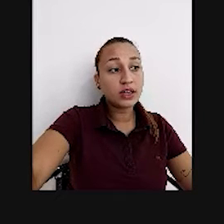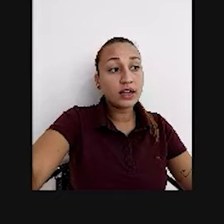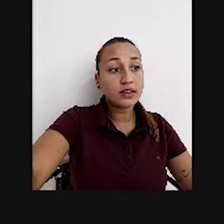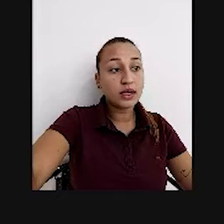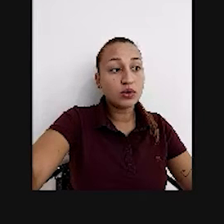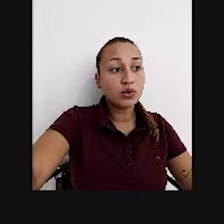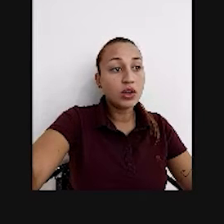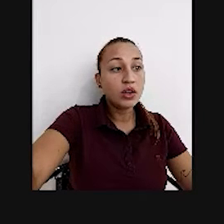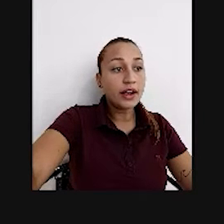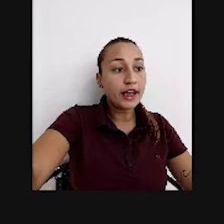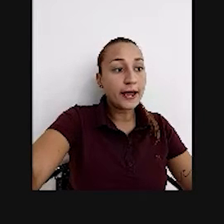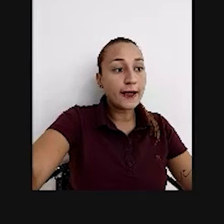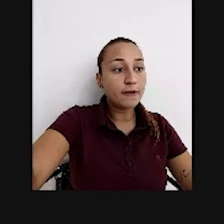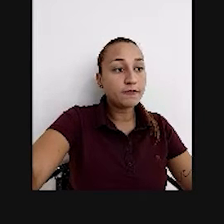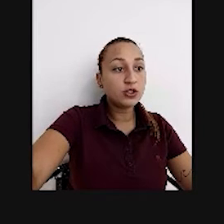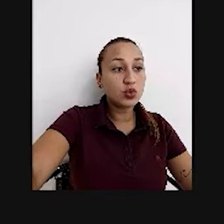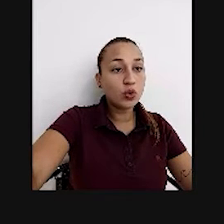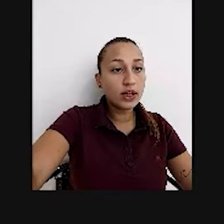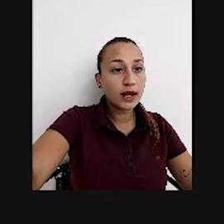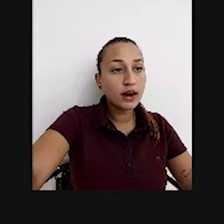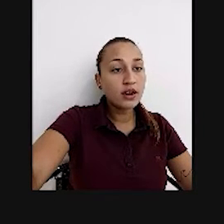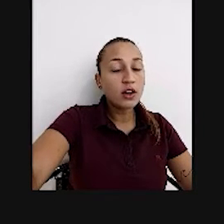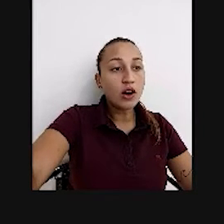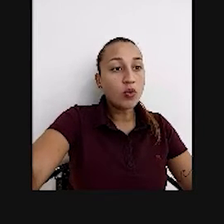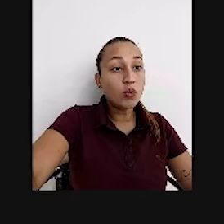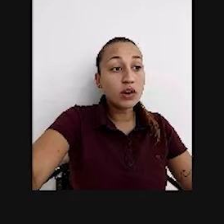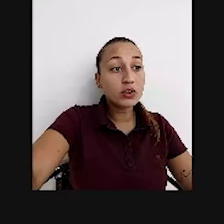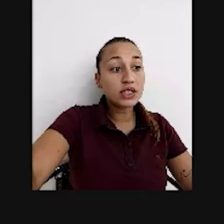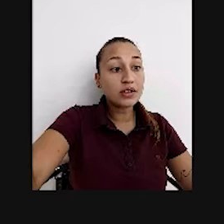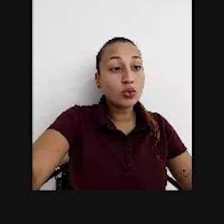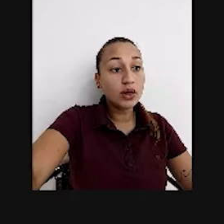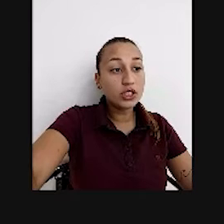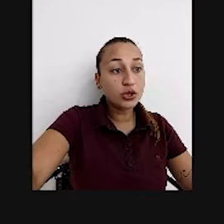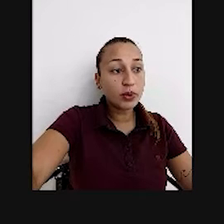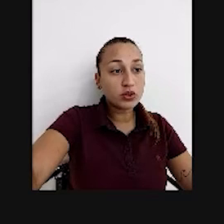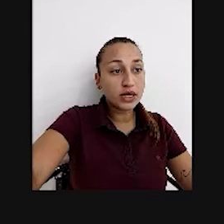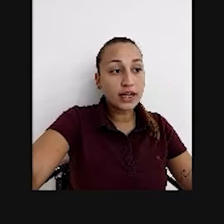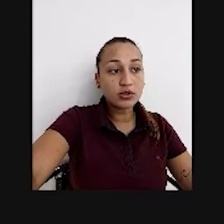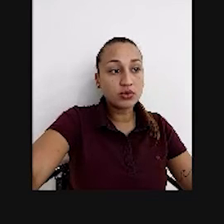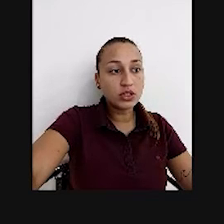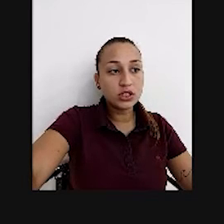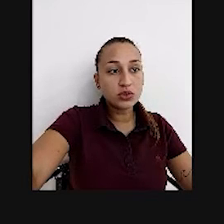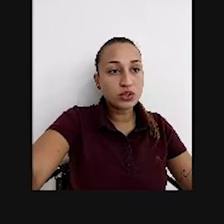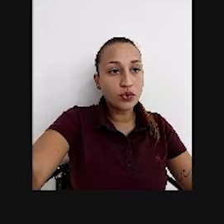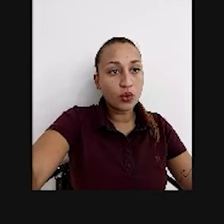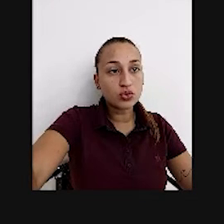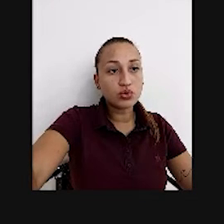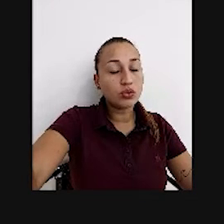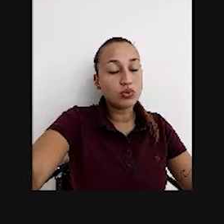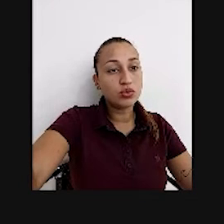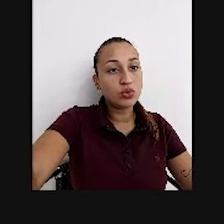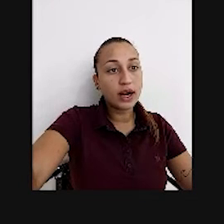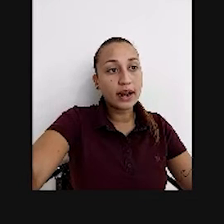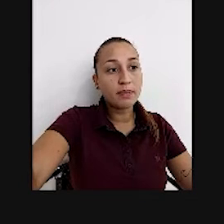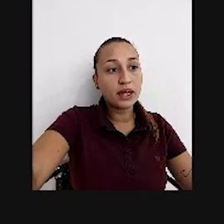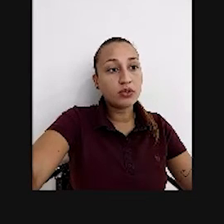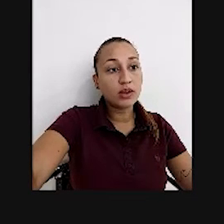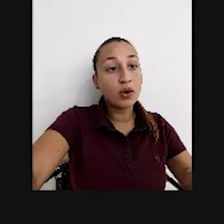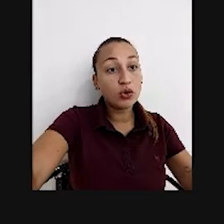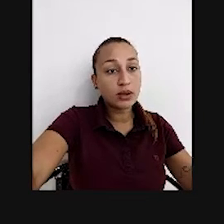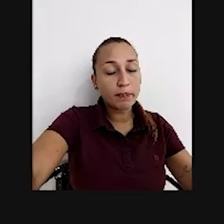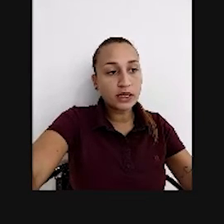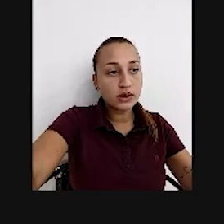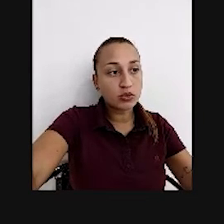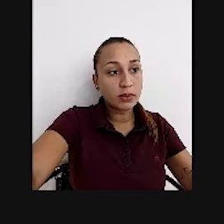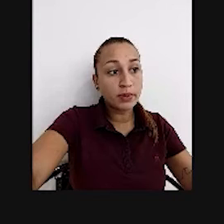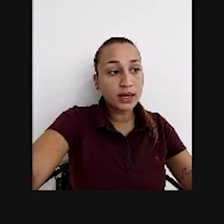ocasionando de estar tendo fissura, né? Alguma coisa durante o processo, durante o esforço do carregamento